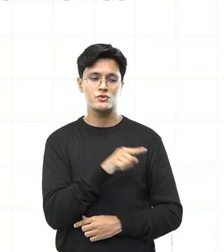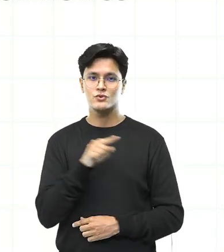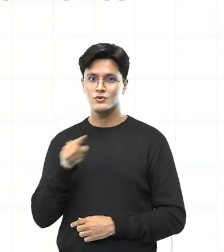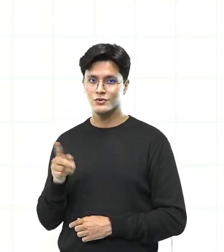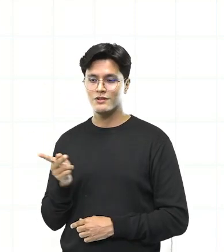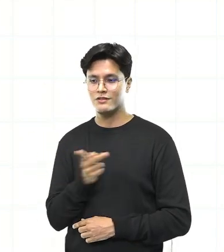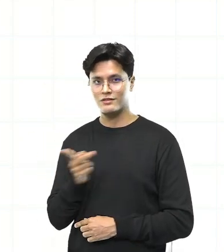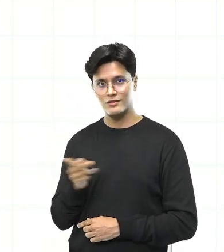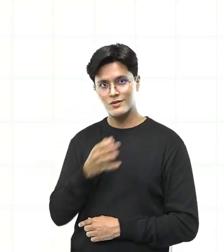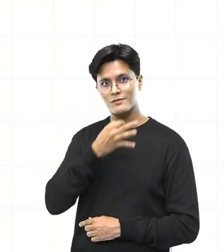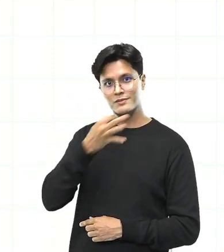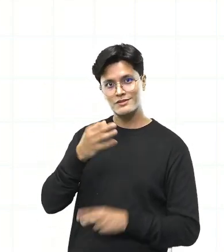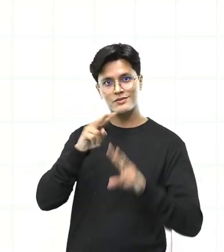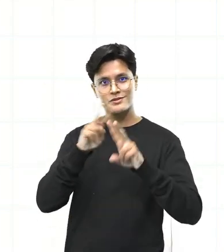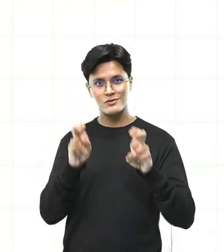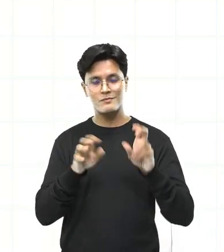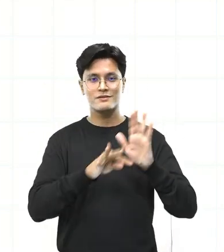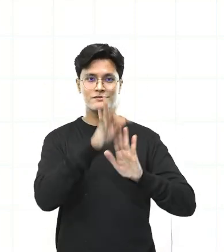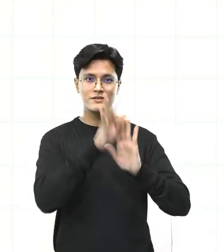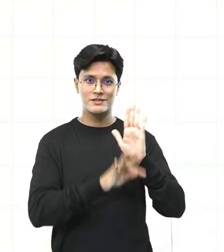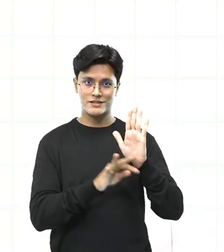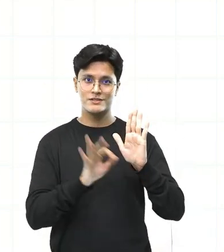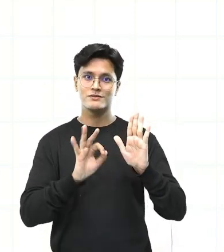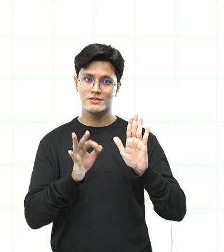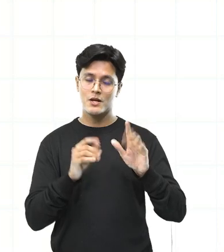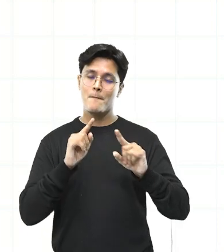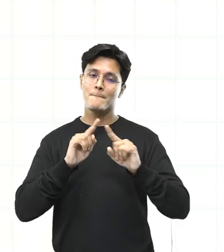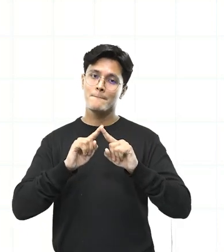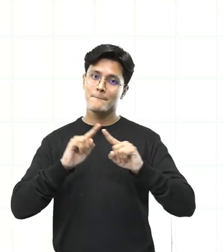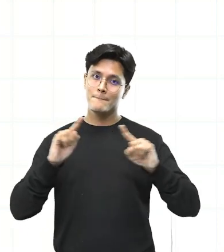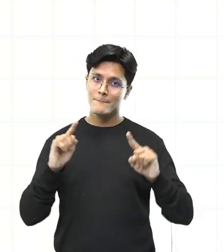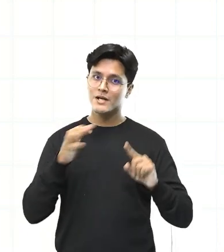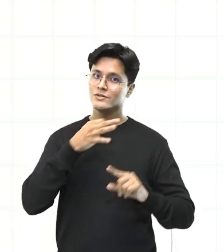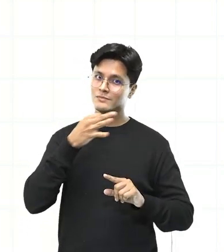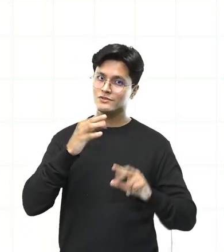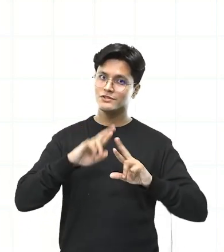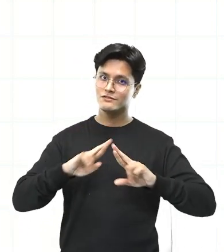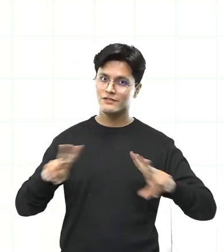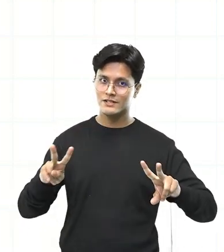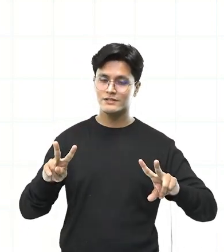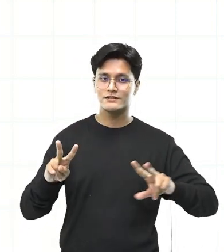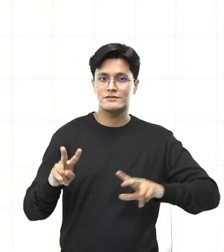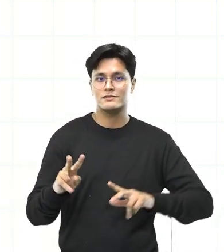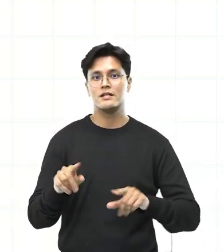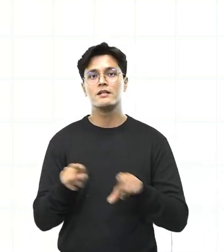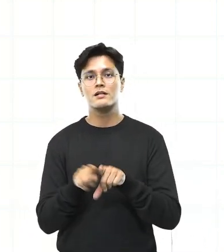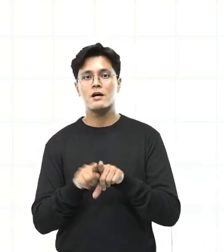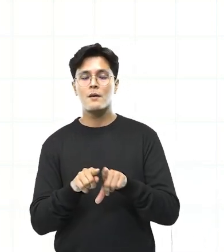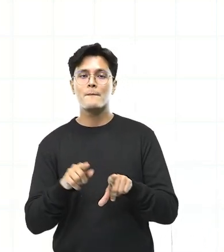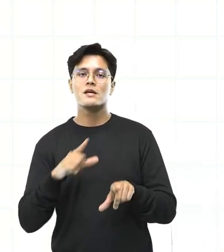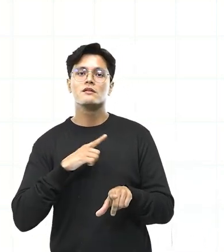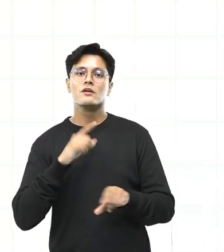opiniões diferentes. E aí temos um terceiro comentário, tá? Sobre